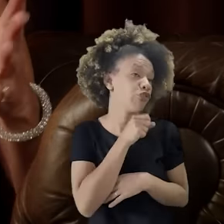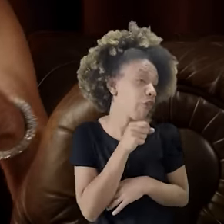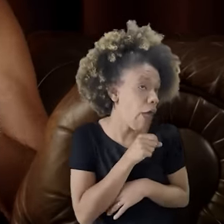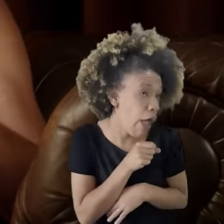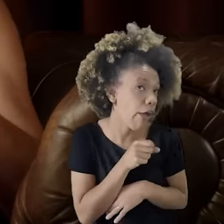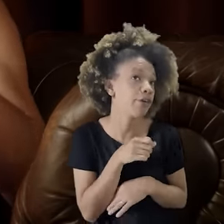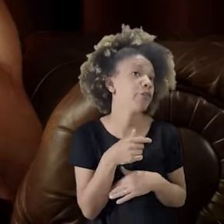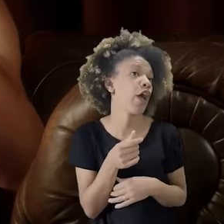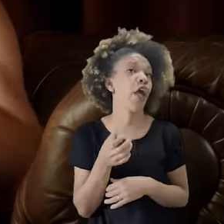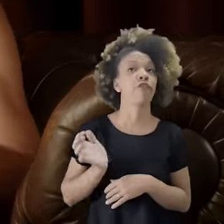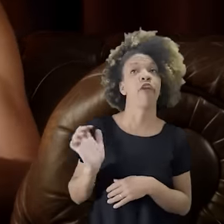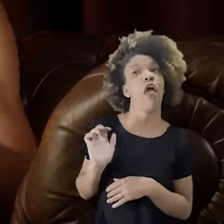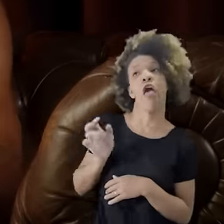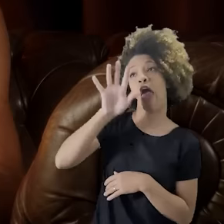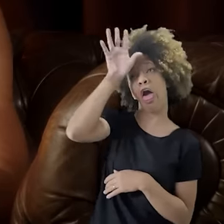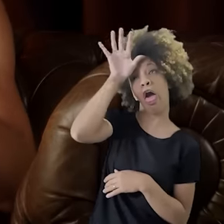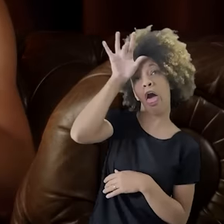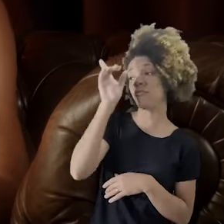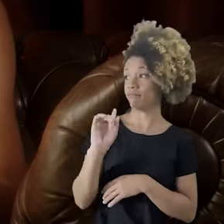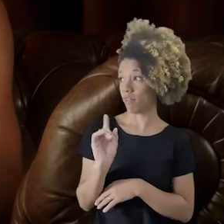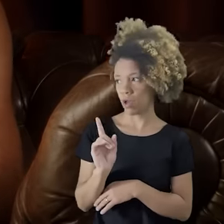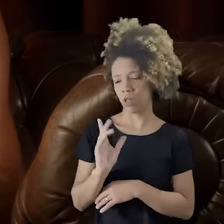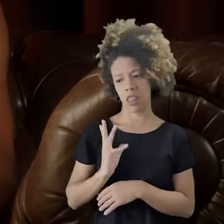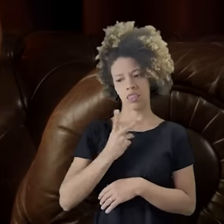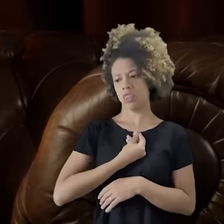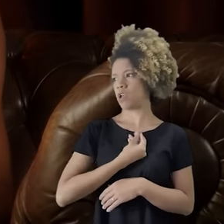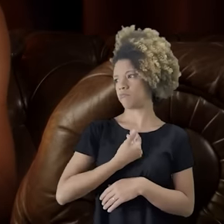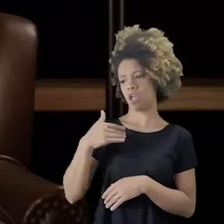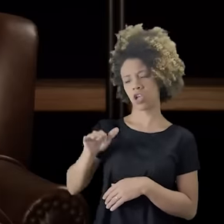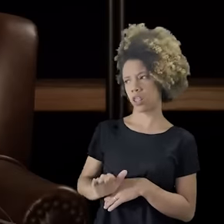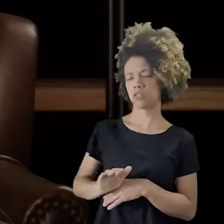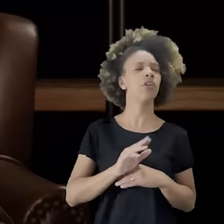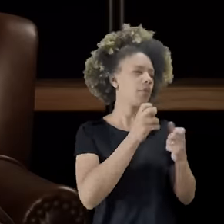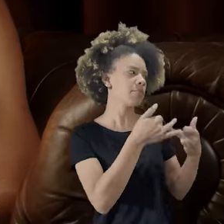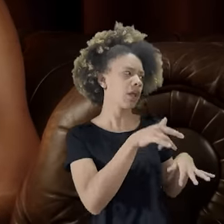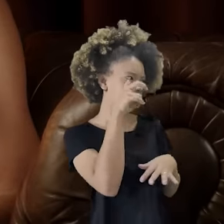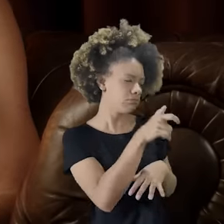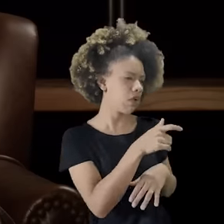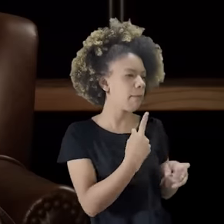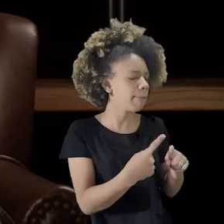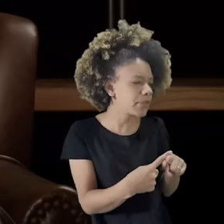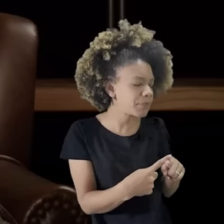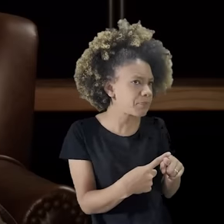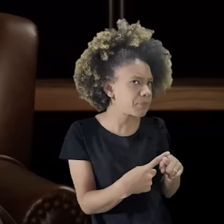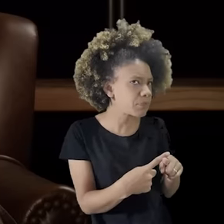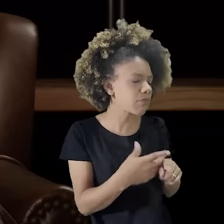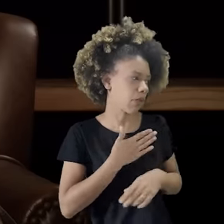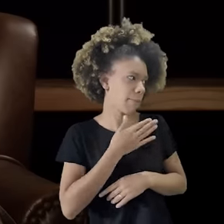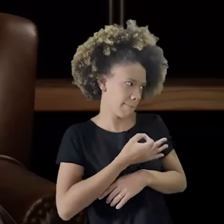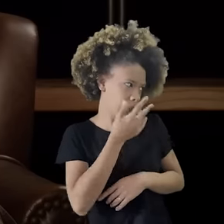de velho é vigor não sei o quê não transa é Trans desde criança vamos falar disso Isso é interessante porque assim